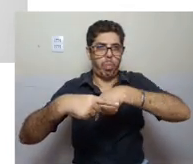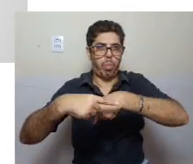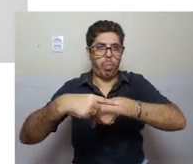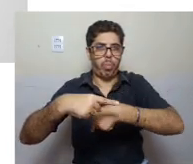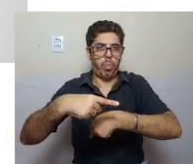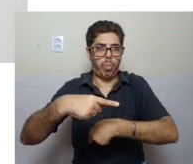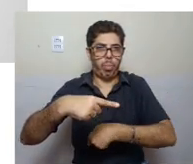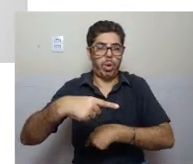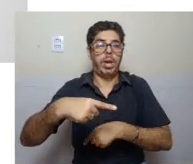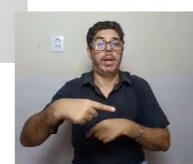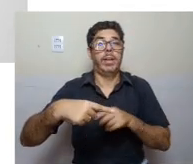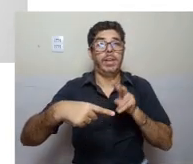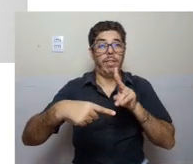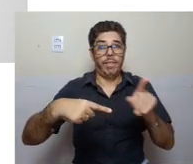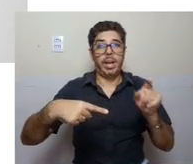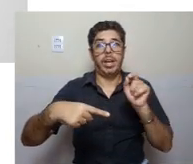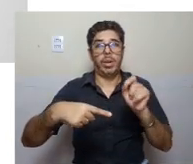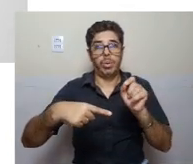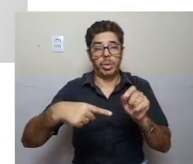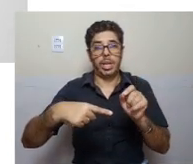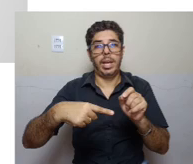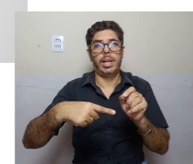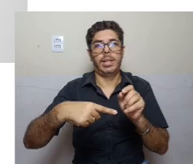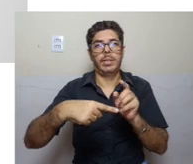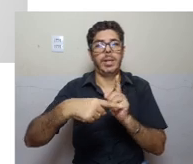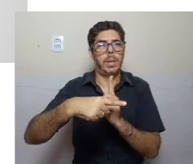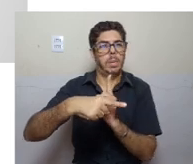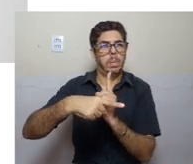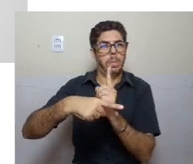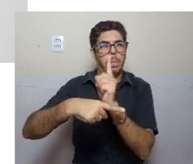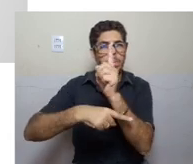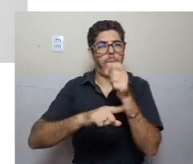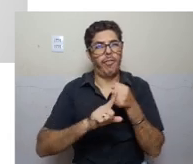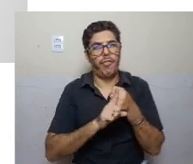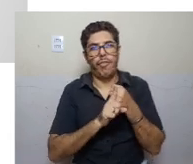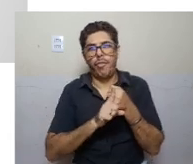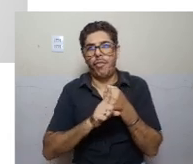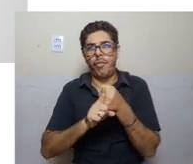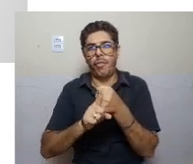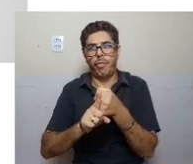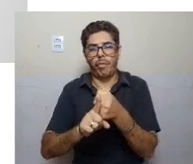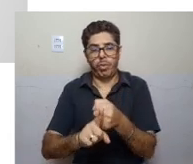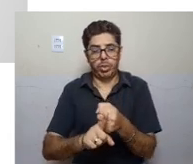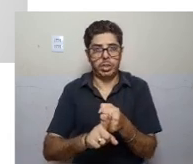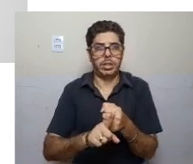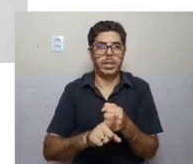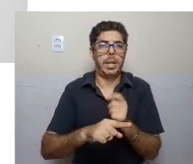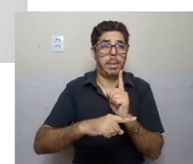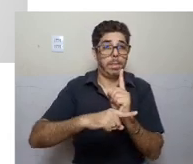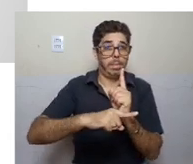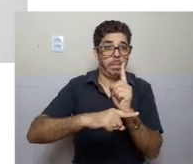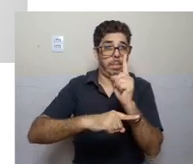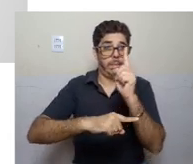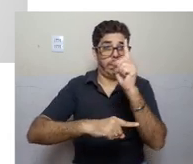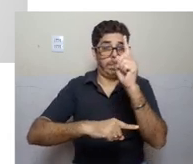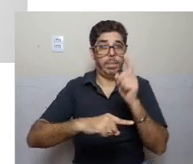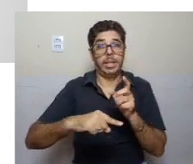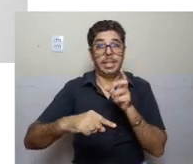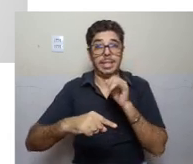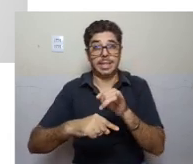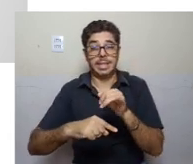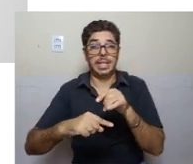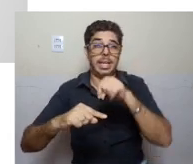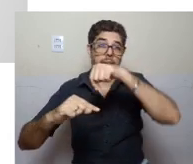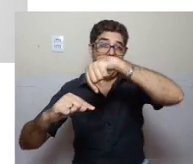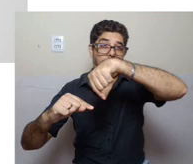perpendicularmente ao campo, ela vai experimentar a maior força magnética possível. De forma geral, se uma carga se mover em um